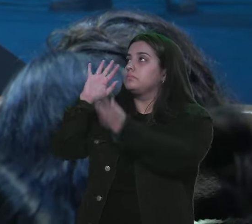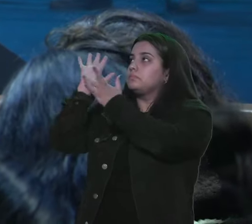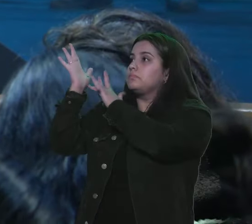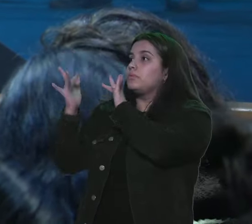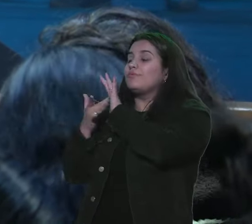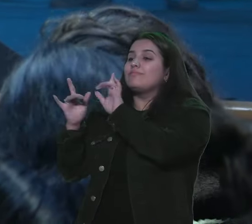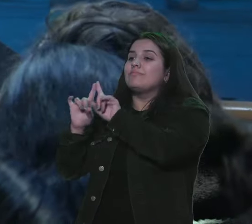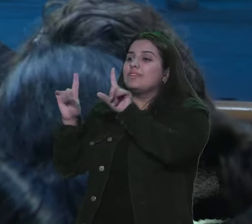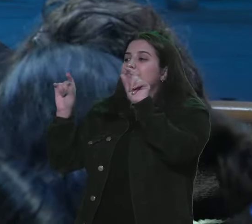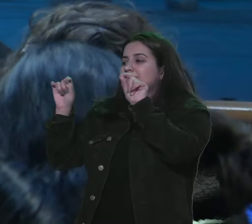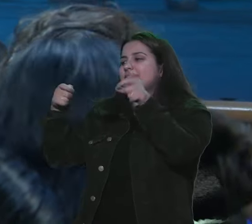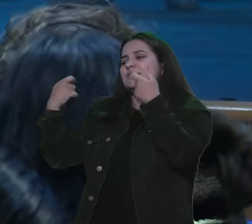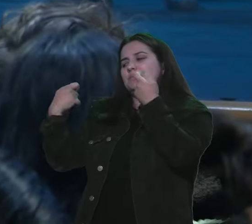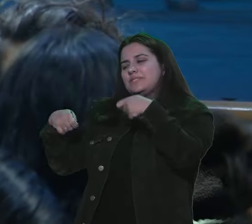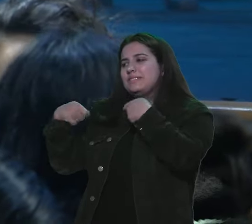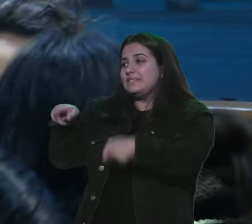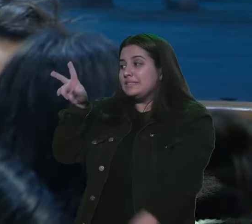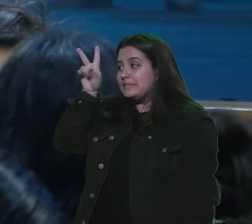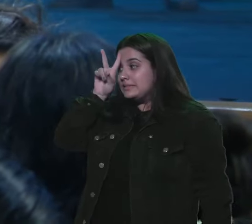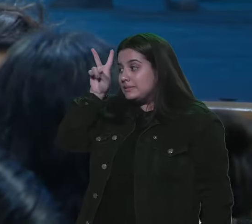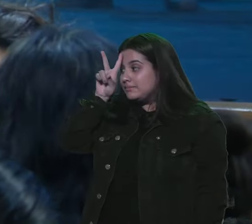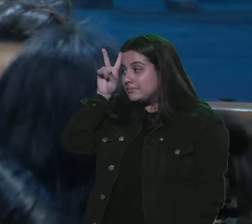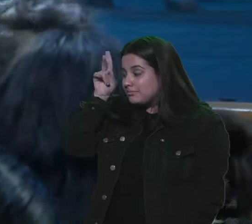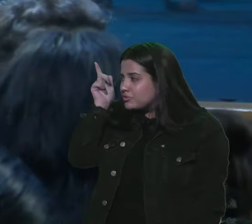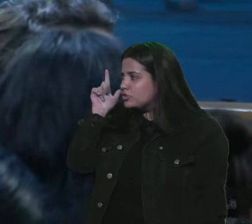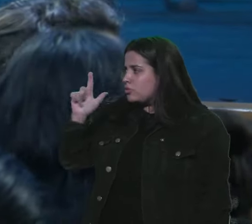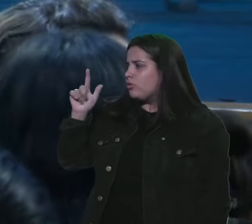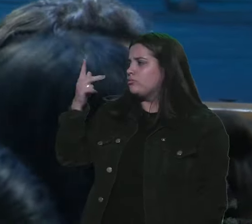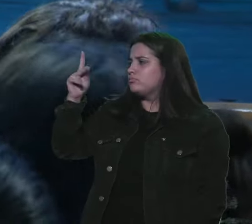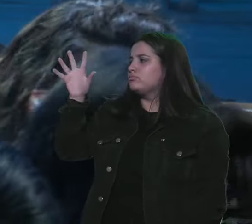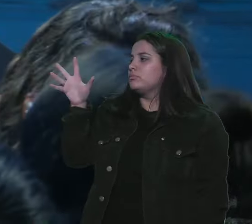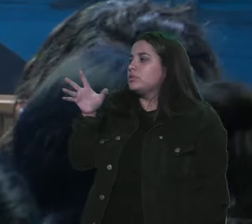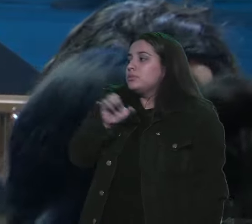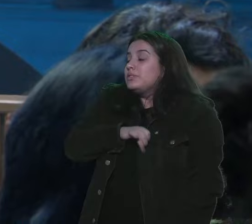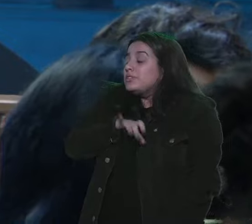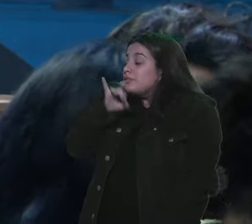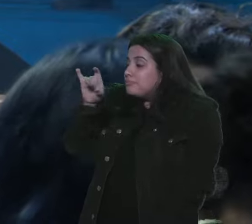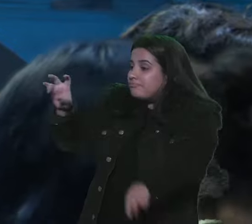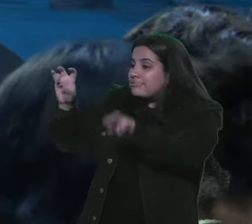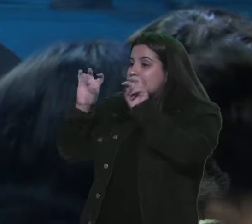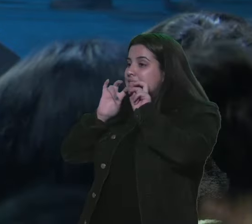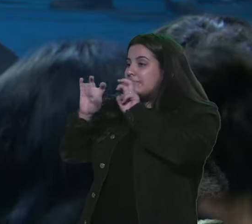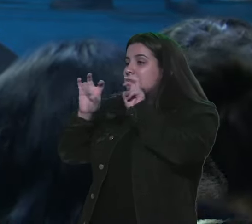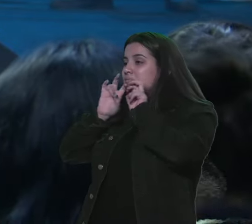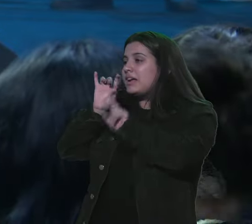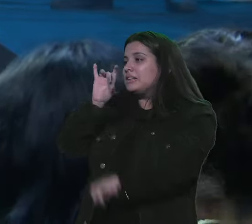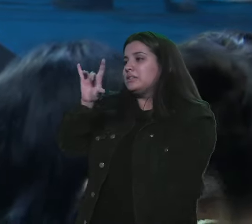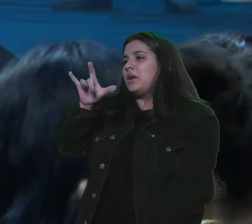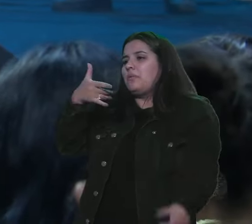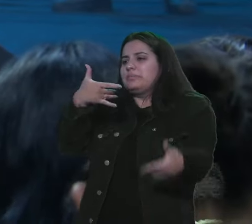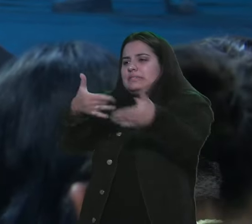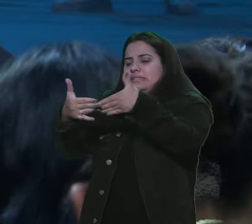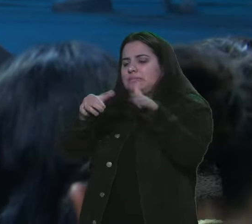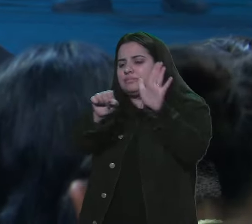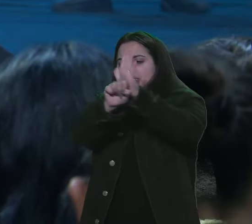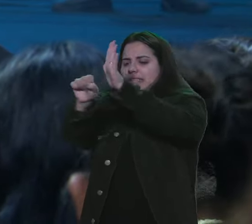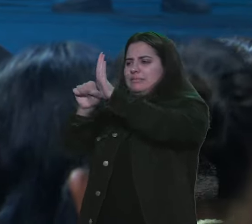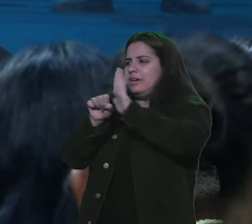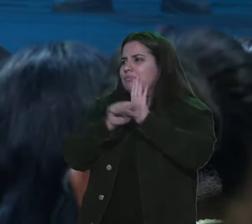mas que precisaram ser relembrados esta noite, que basta clamar o nome de Jesus, não importa os títulos, não